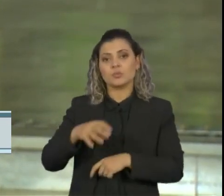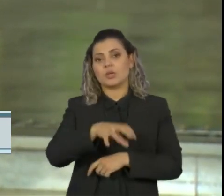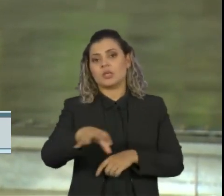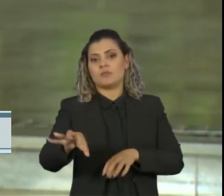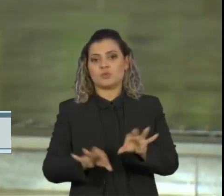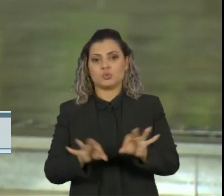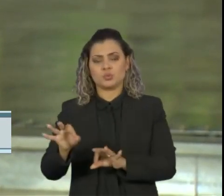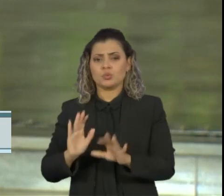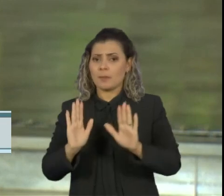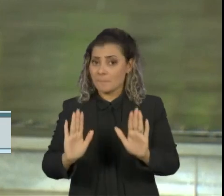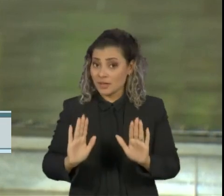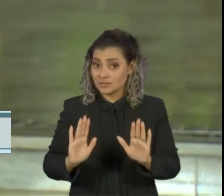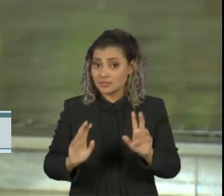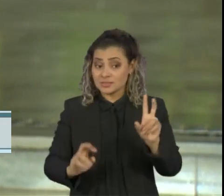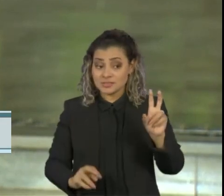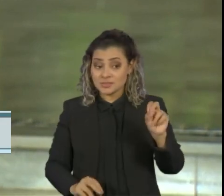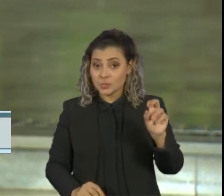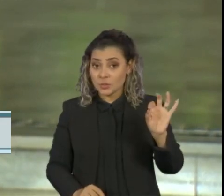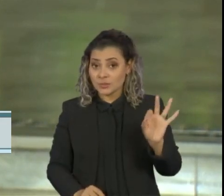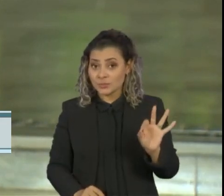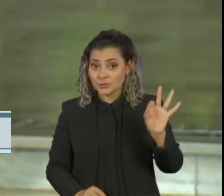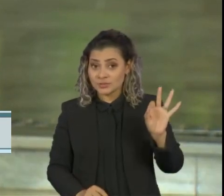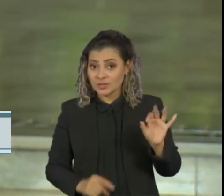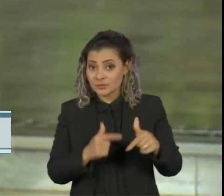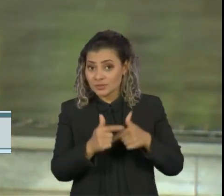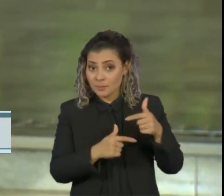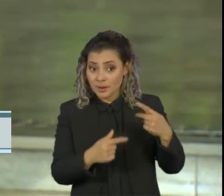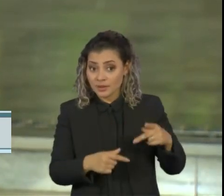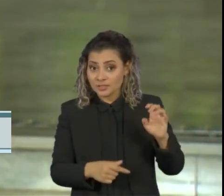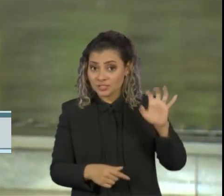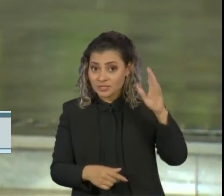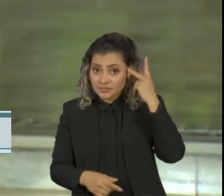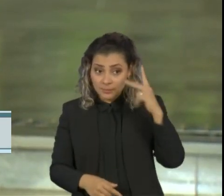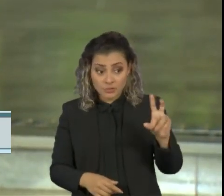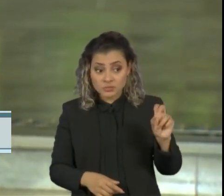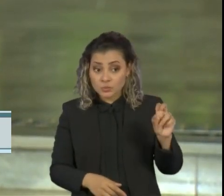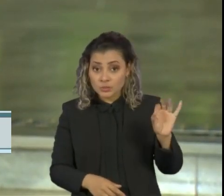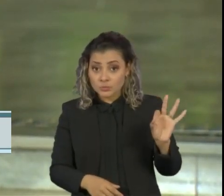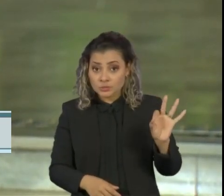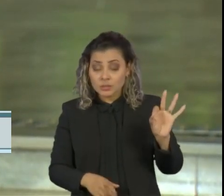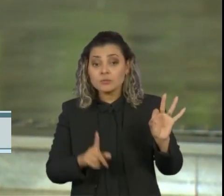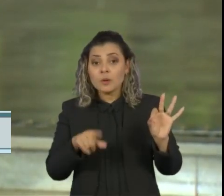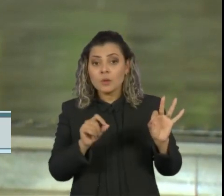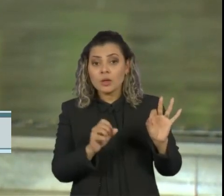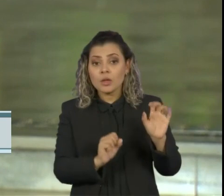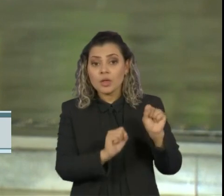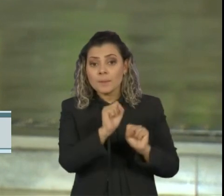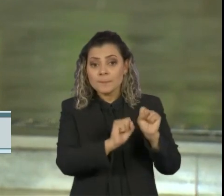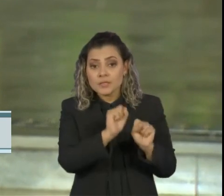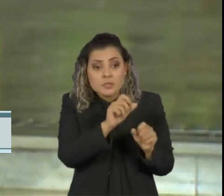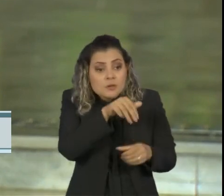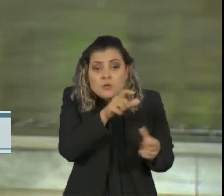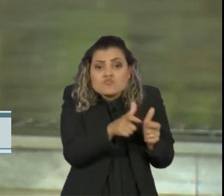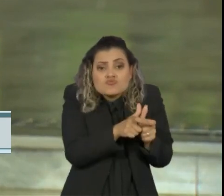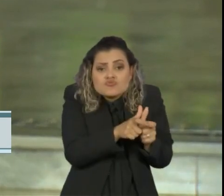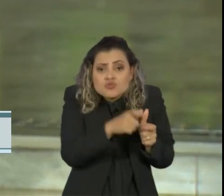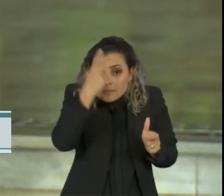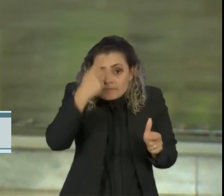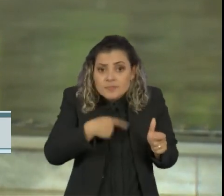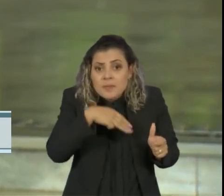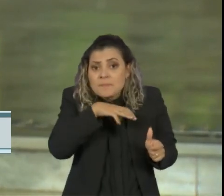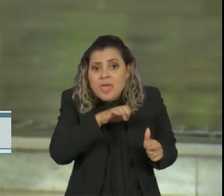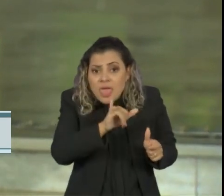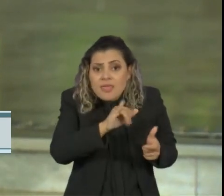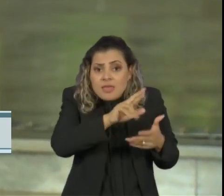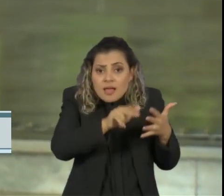mas a gente tem que lembrar que 50% dos empregos gerados no nosso estado vem das micro e pequenas empresas. E nós estamos atuando exatamente